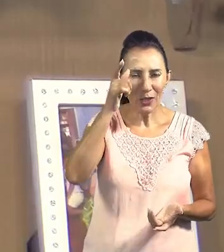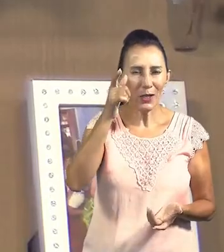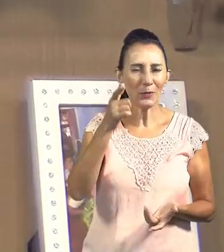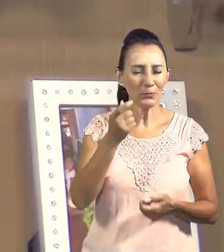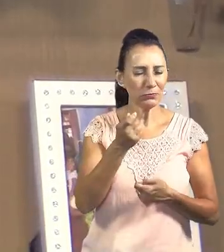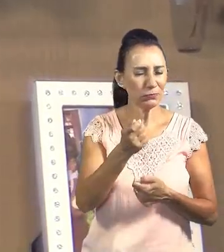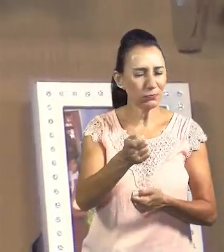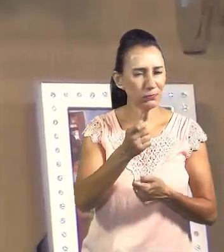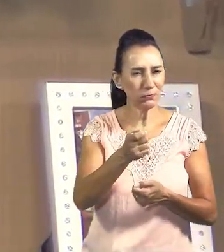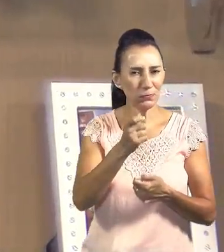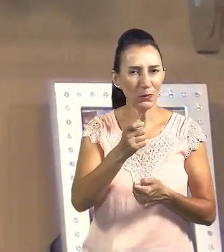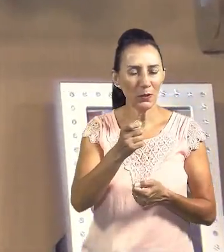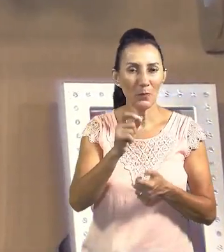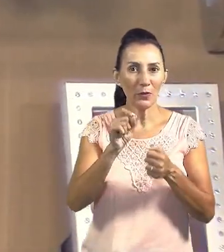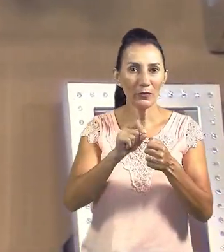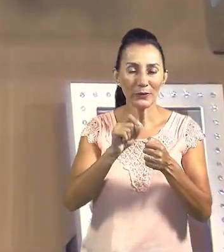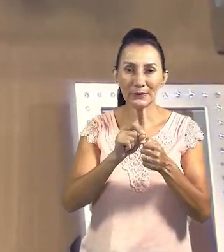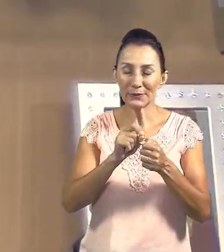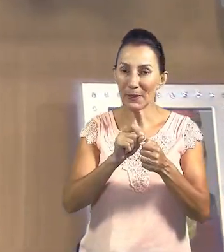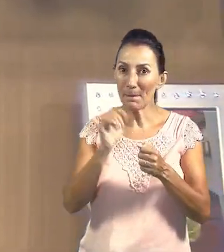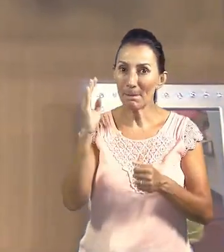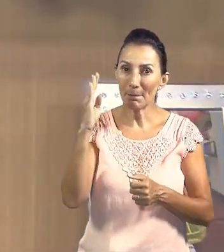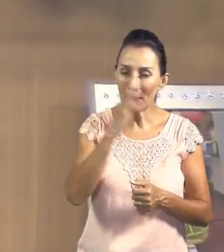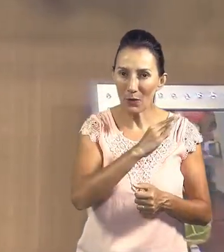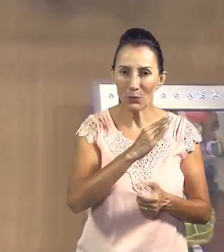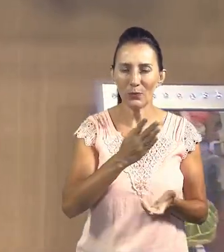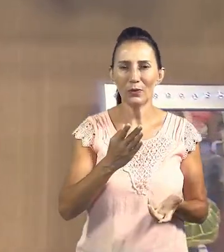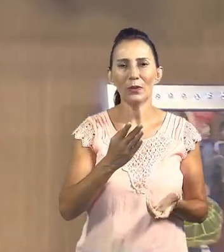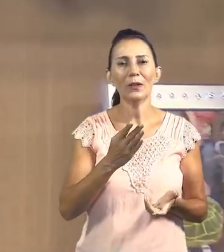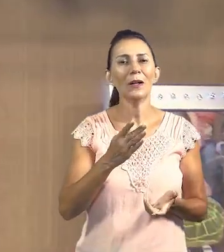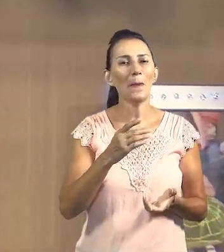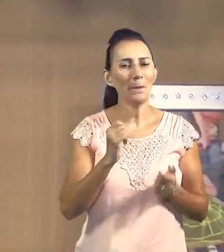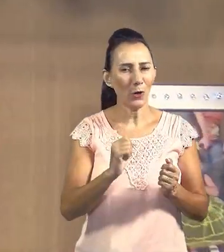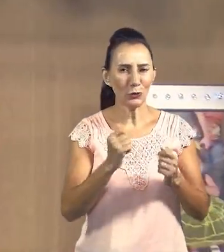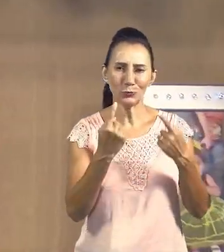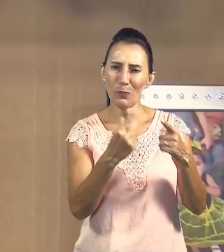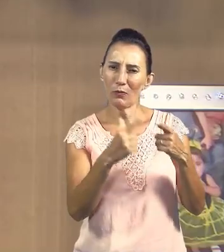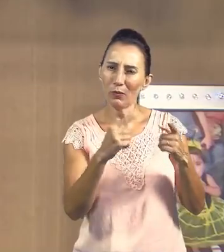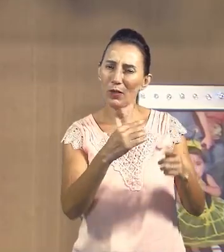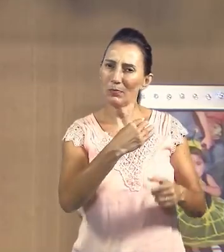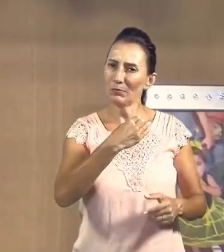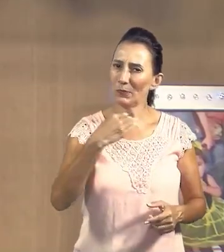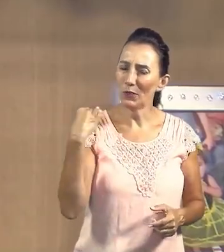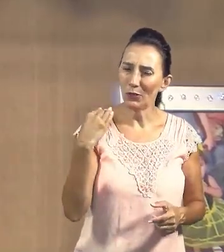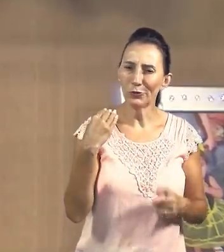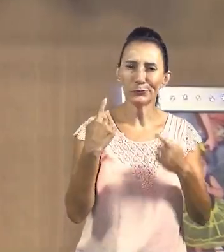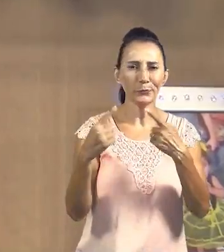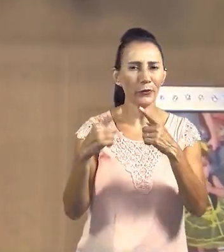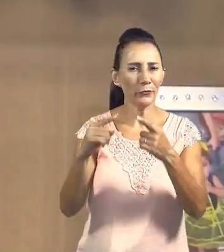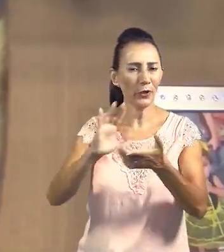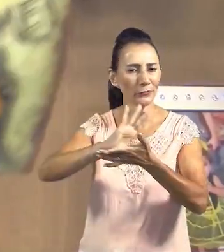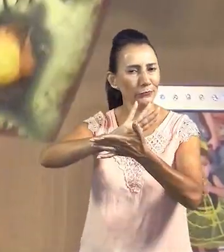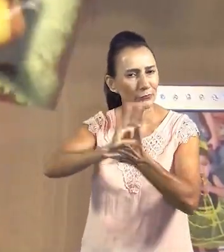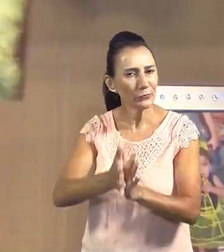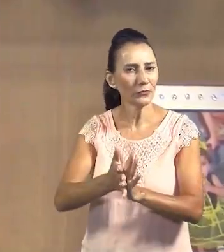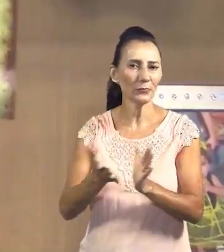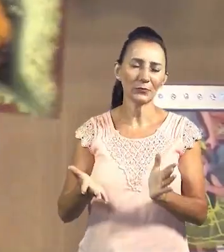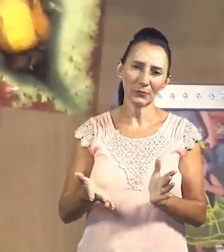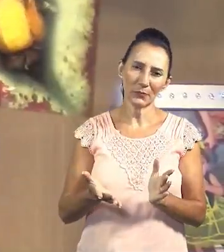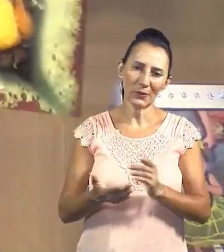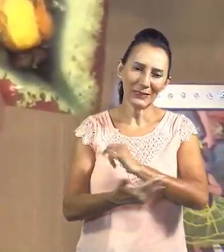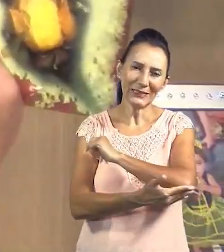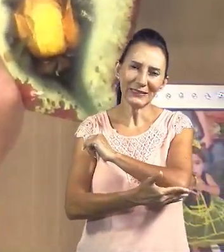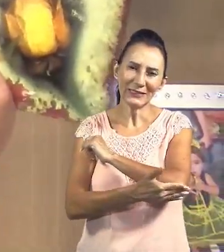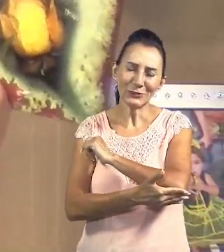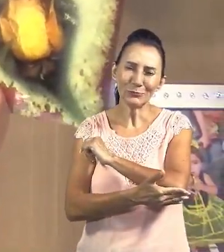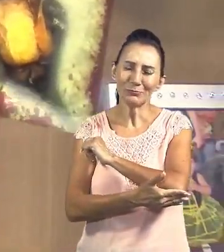por Satanás para o mal, ele leva à morte, ele leva à destruição. É